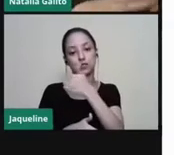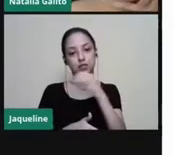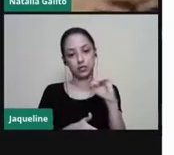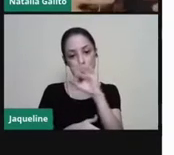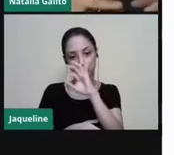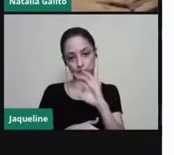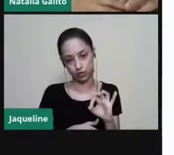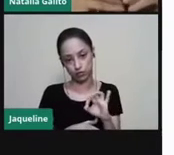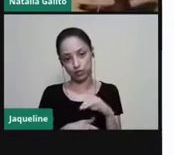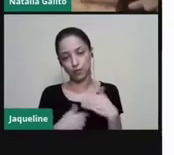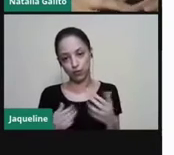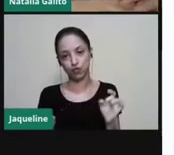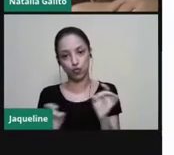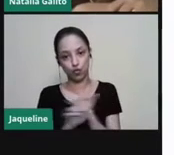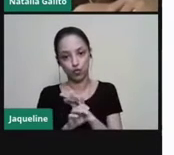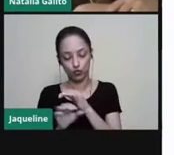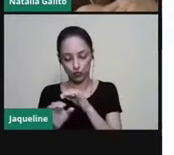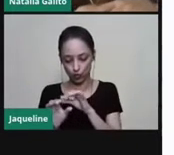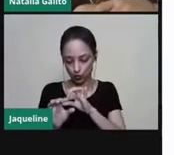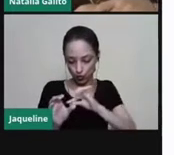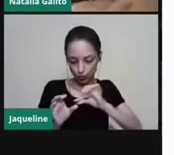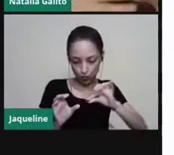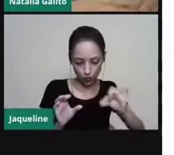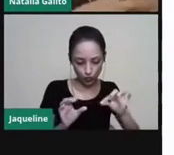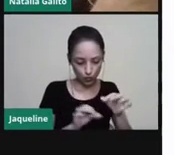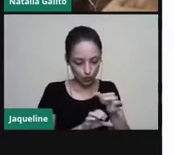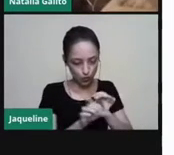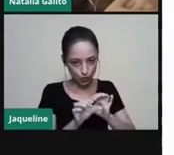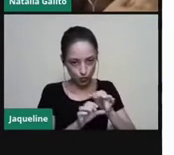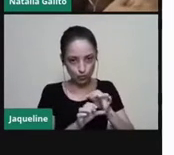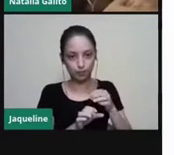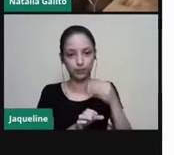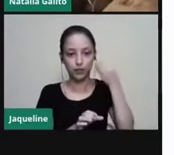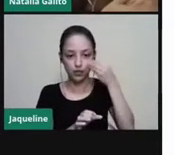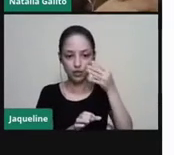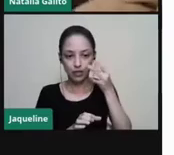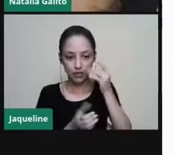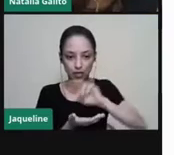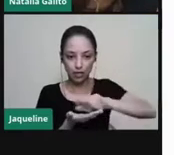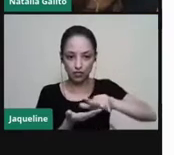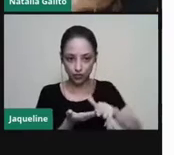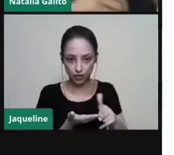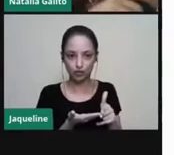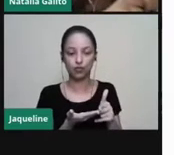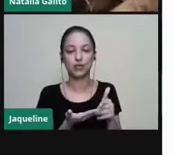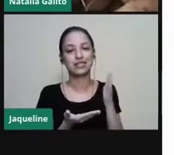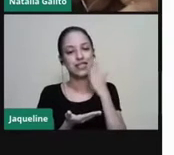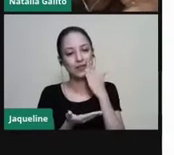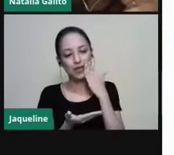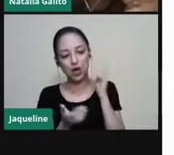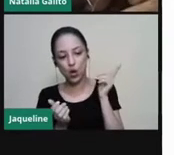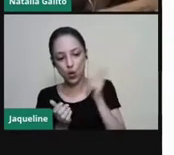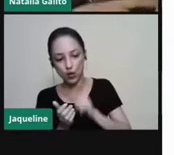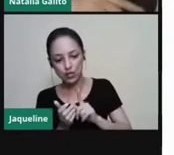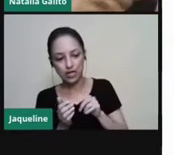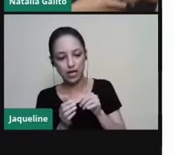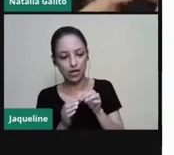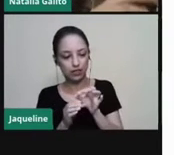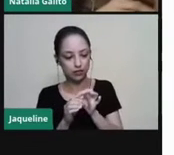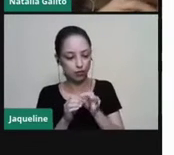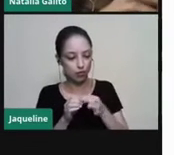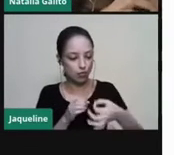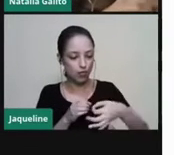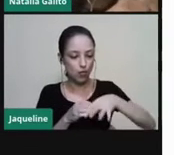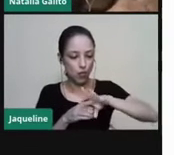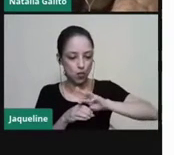você realizar cultura, você faz também uma série de testes funcionais com essas células, para saber se elas conseguem migrar adequadamente,